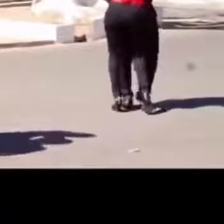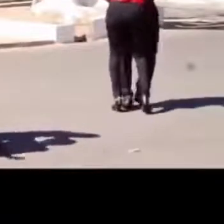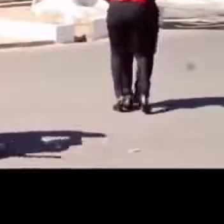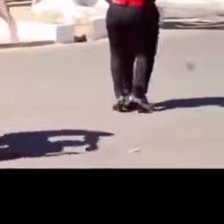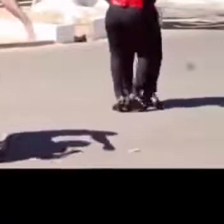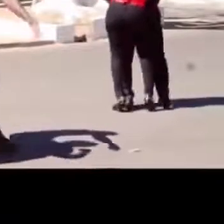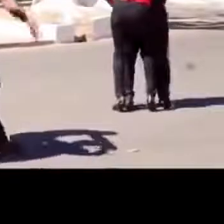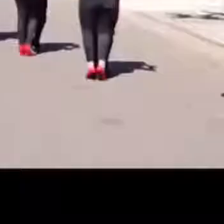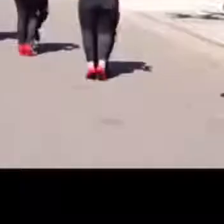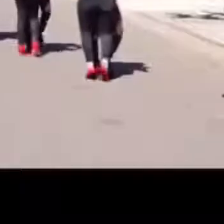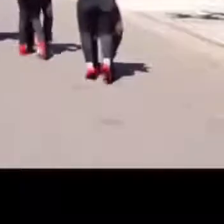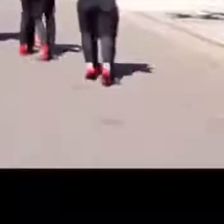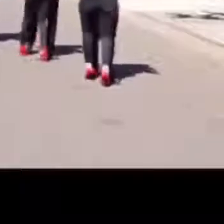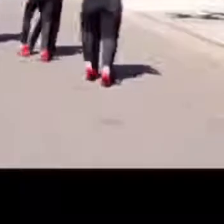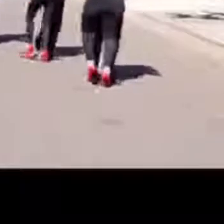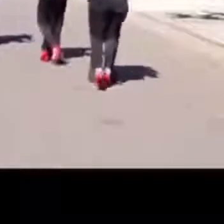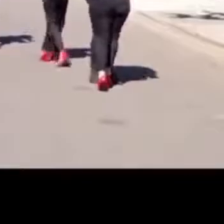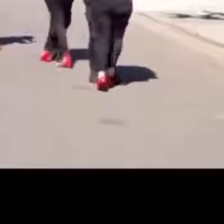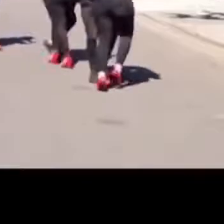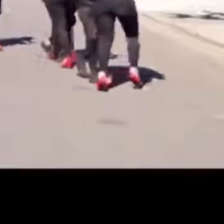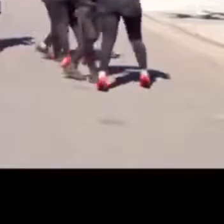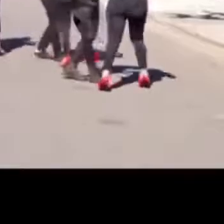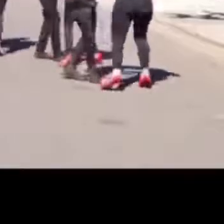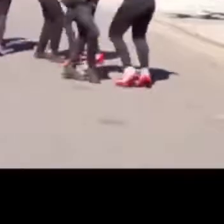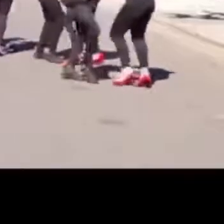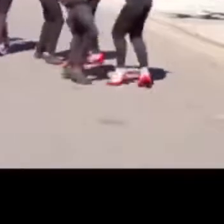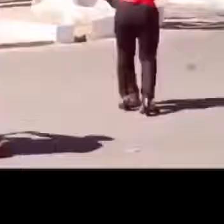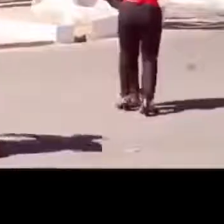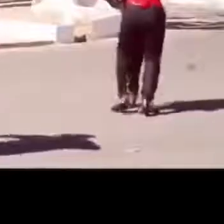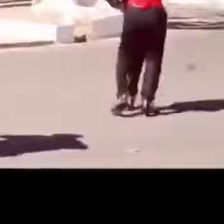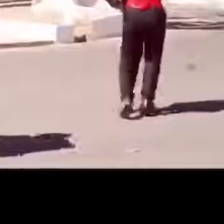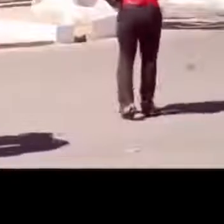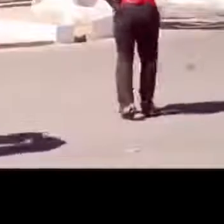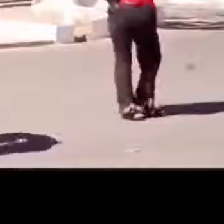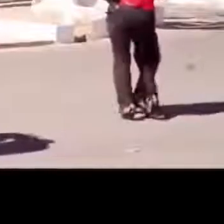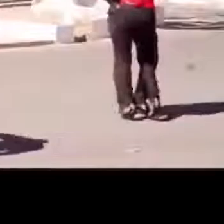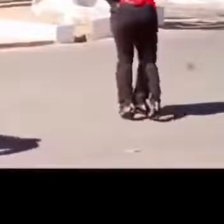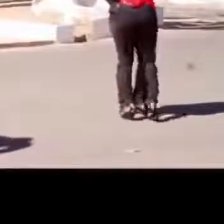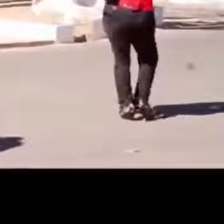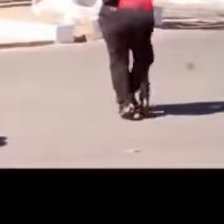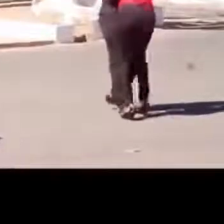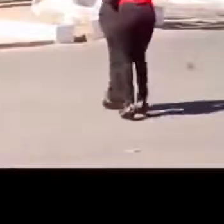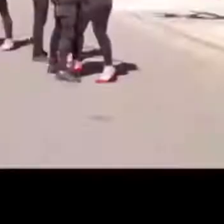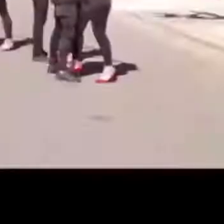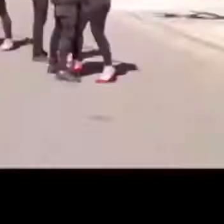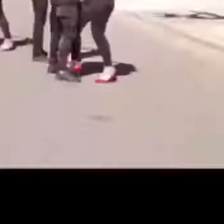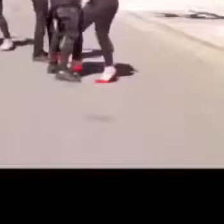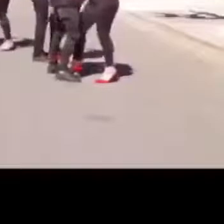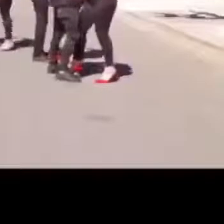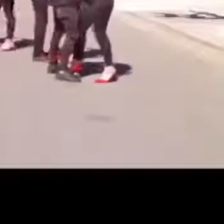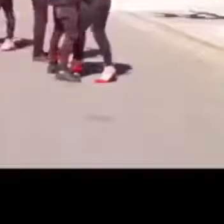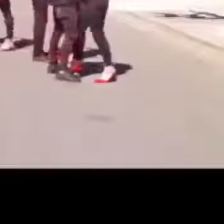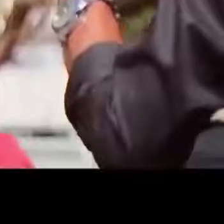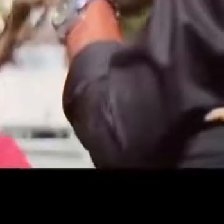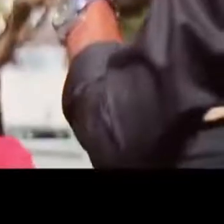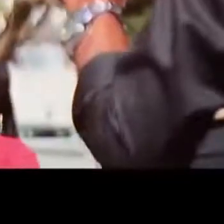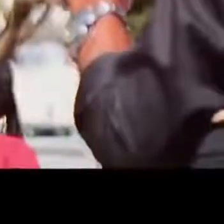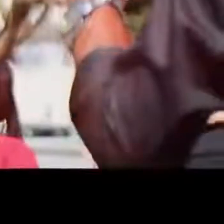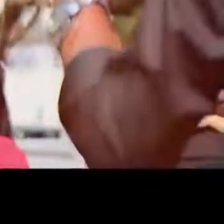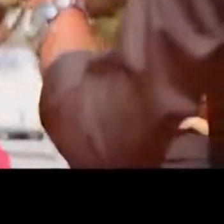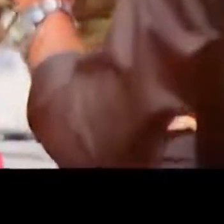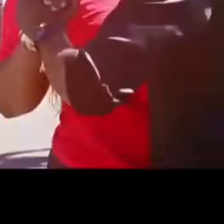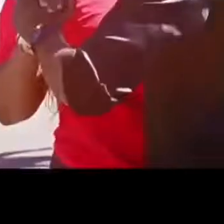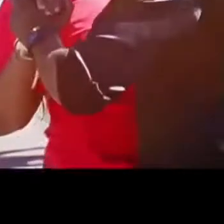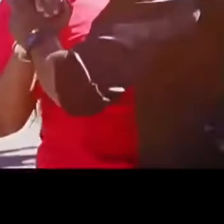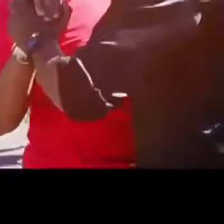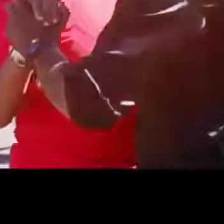Palavras que não vi, abrindo esperança. Está mais apaixonado,